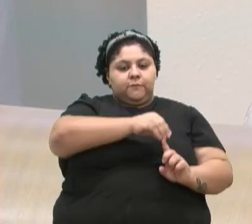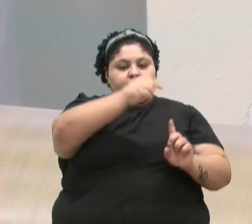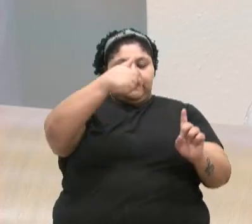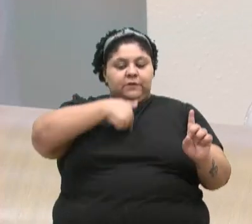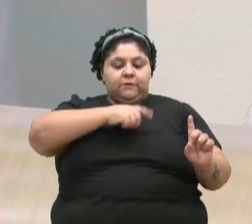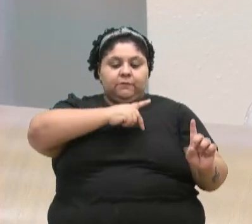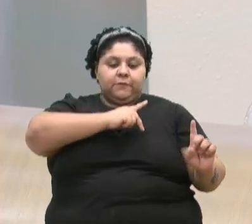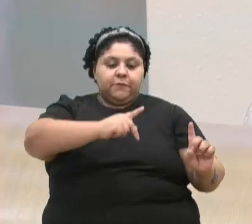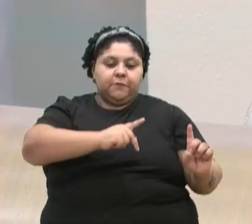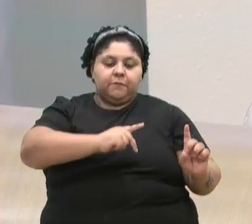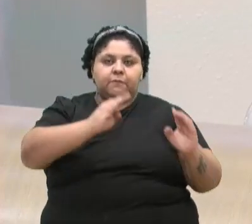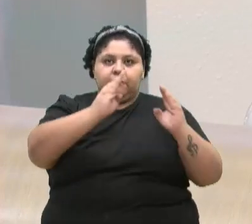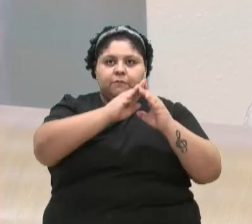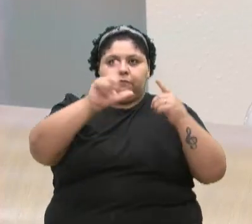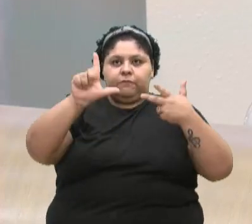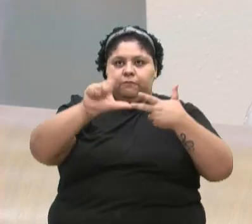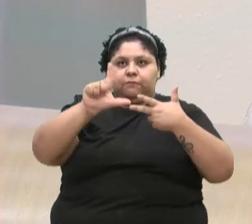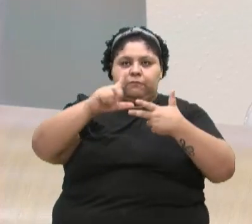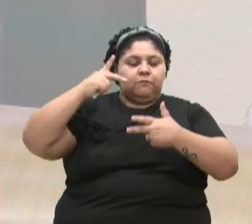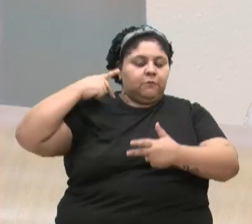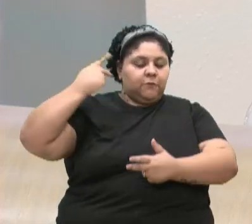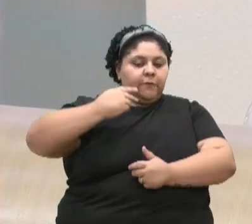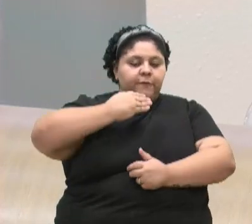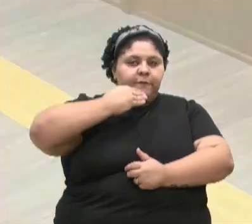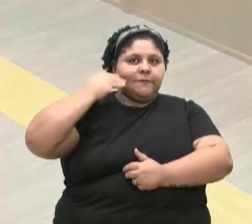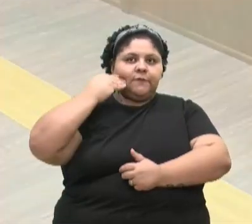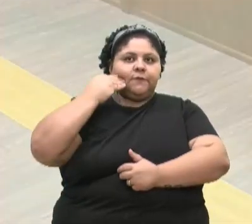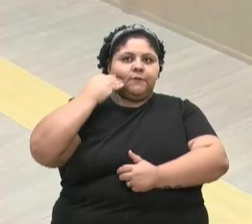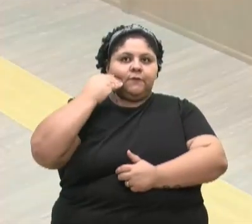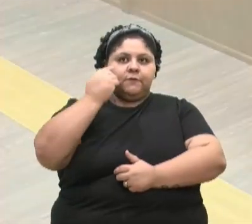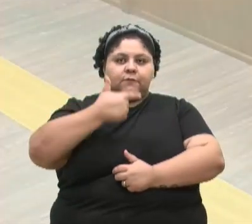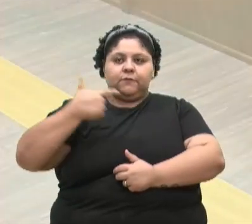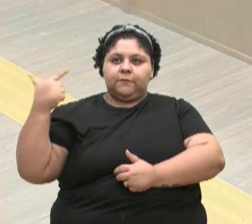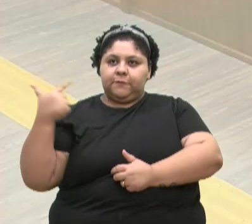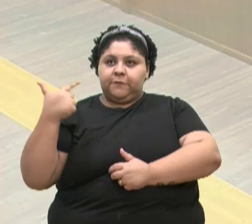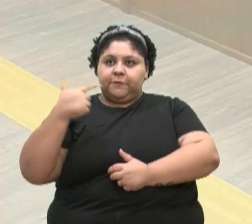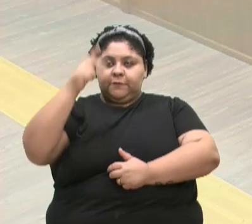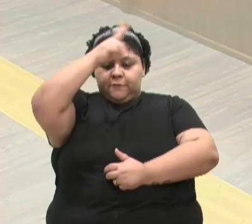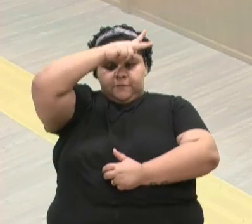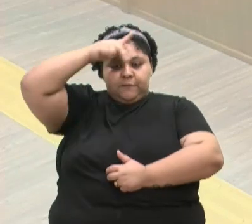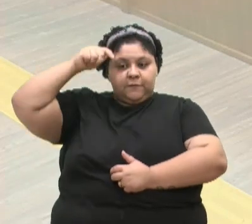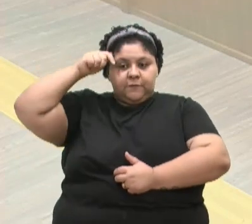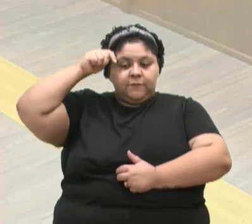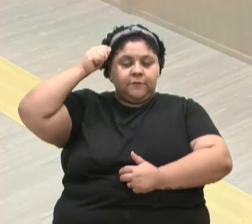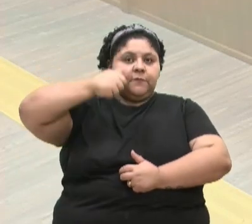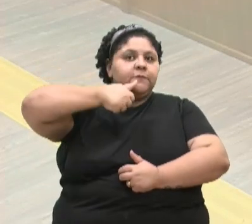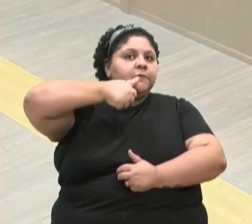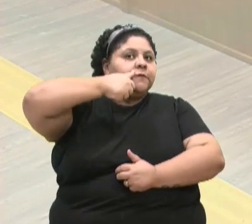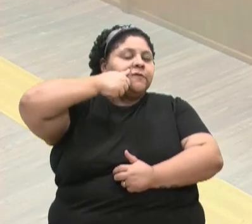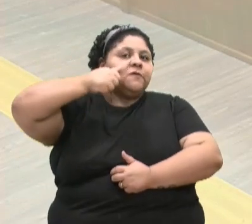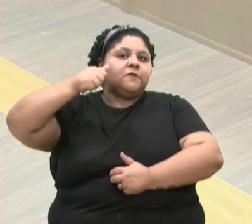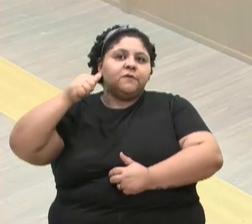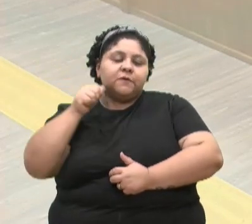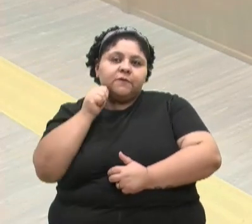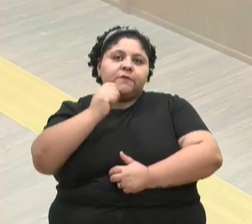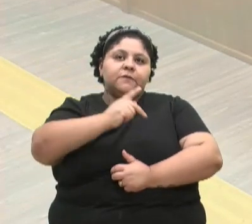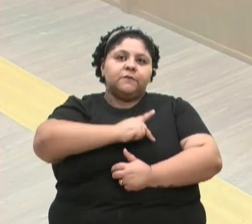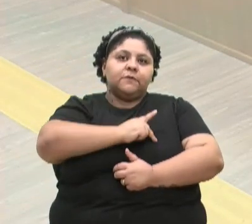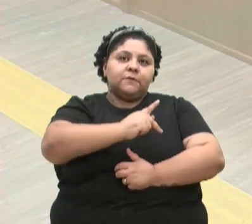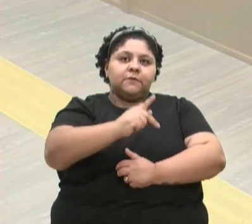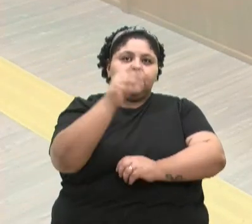Casa Legislativa, a vereadora Marisol Santos, nossa vice-prefeita, Paula Iores, presidente da rede Blue